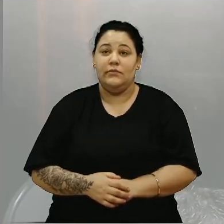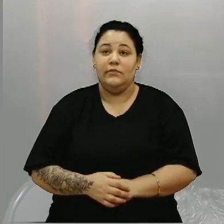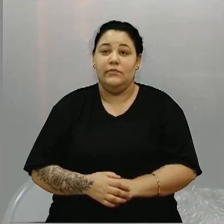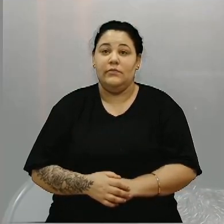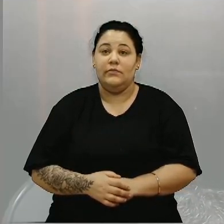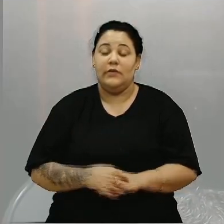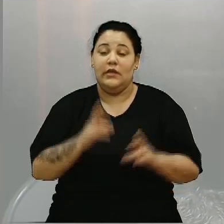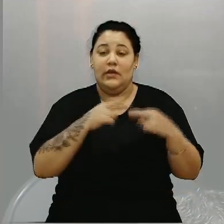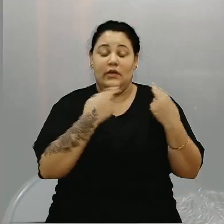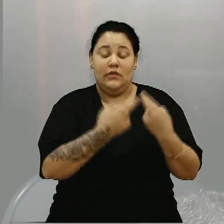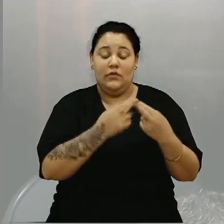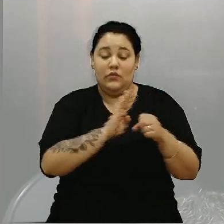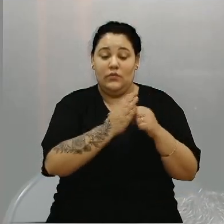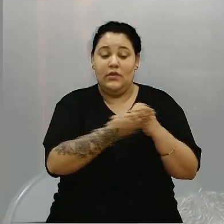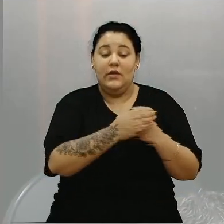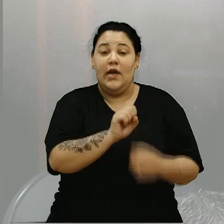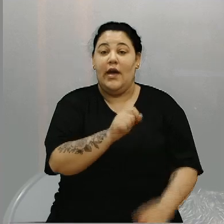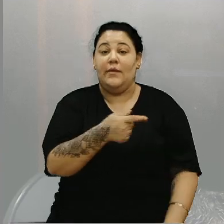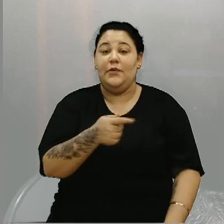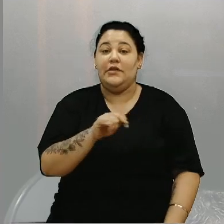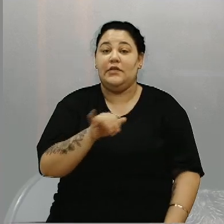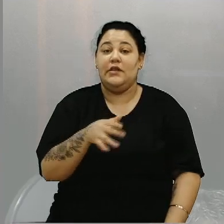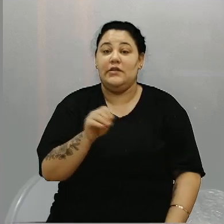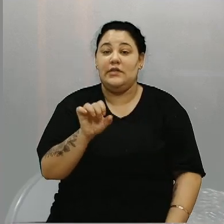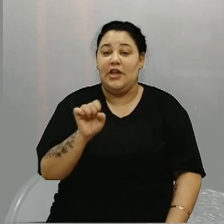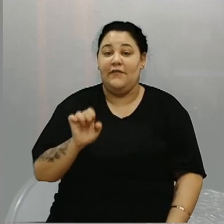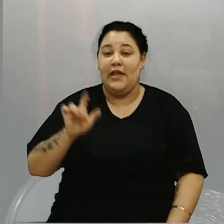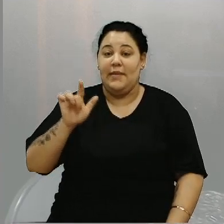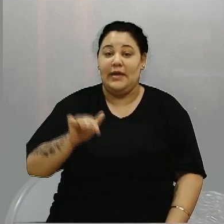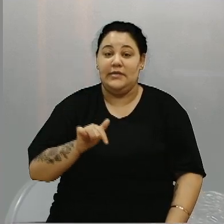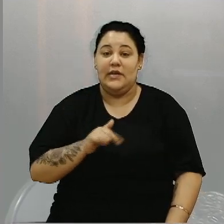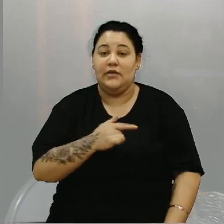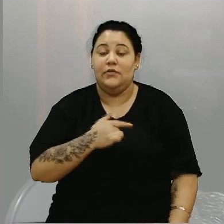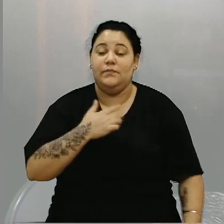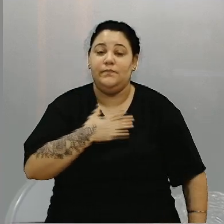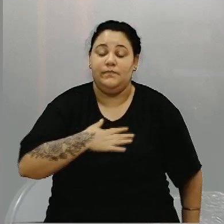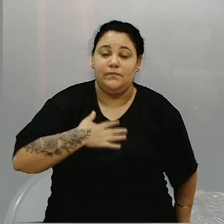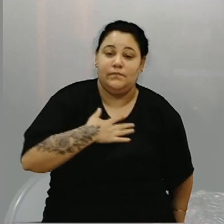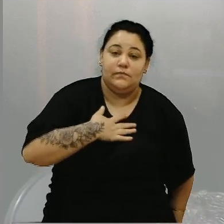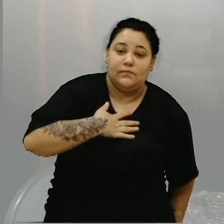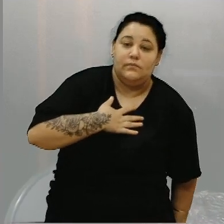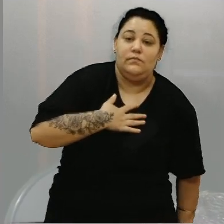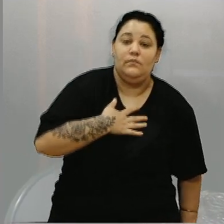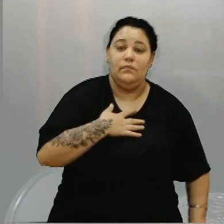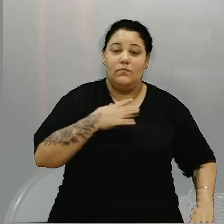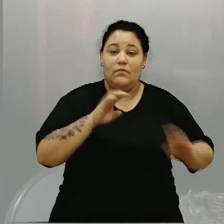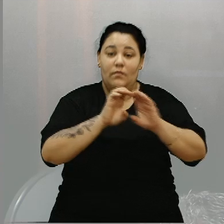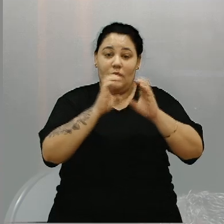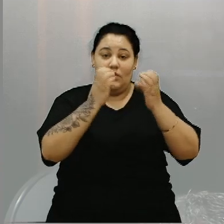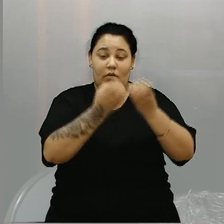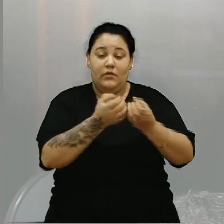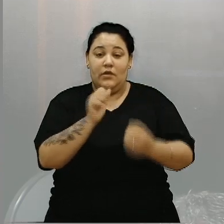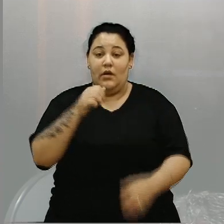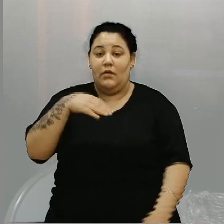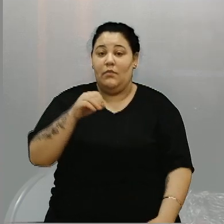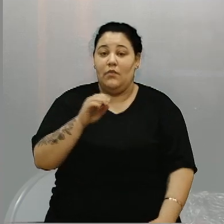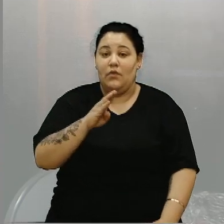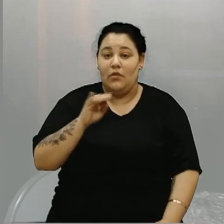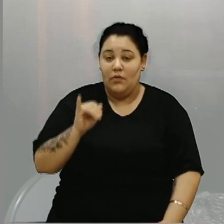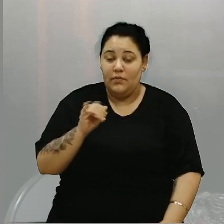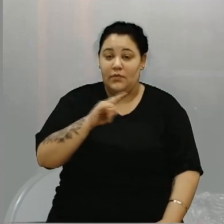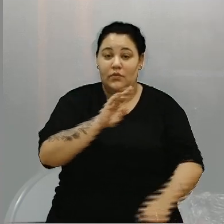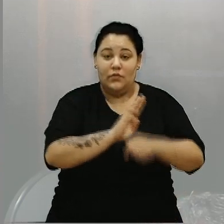José, né, de 14 de maio, participei da reunião com a comunidade, né, com as amobres lá do bairro, da região, tudo, uma